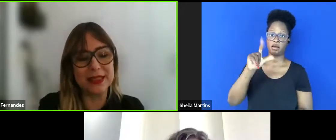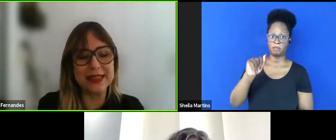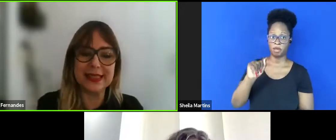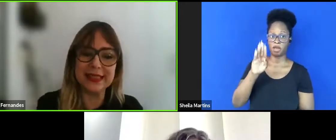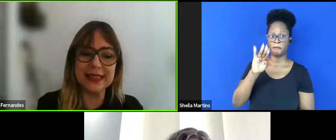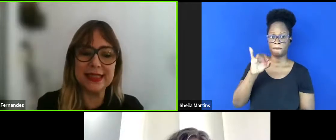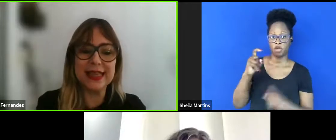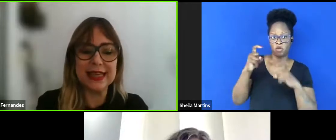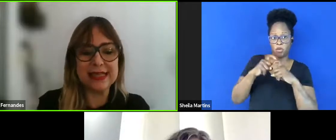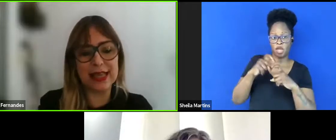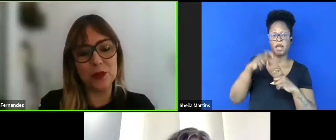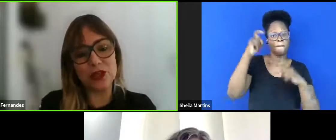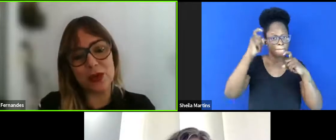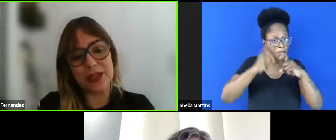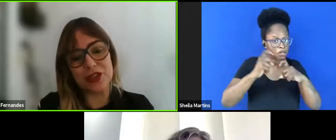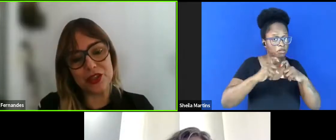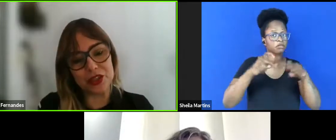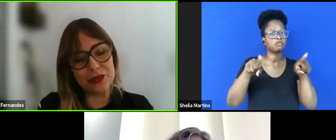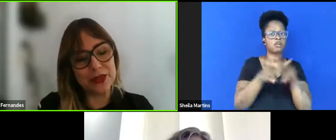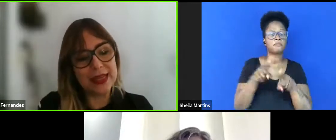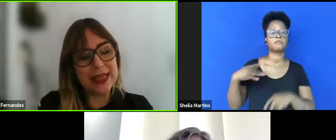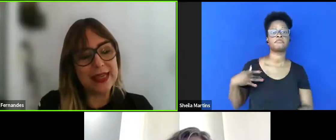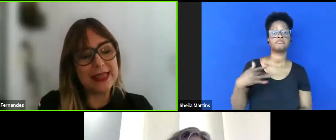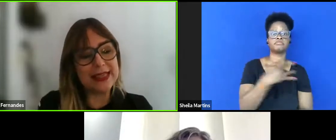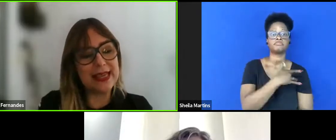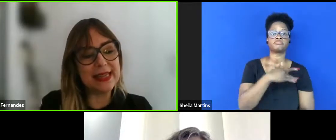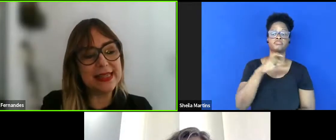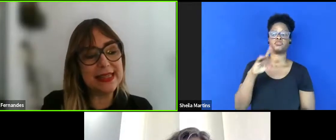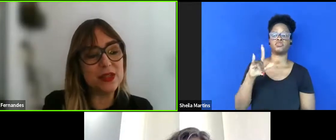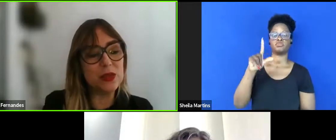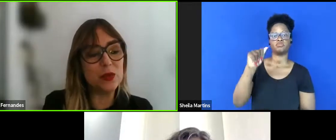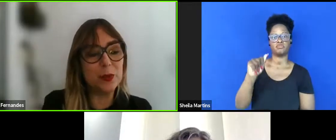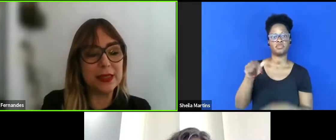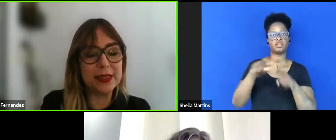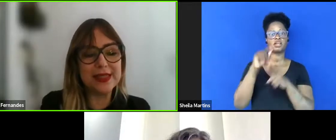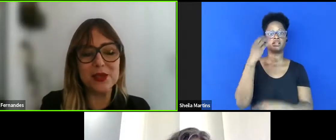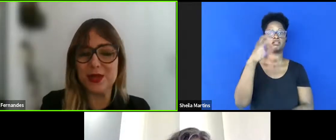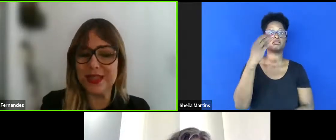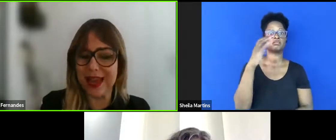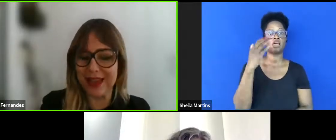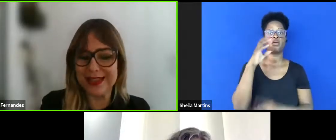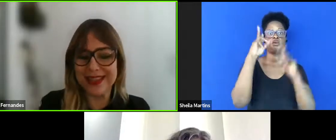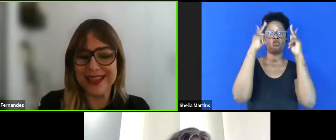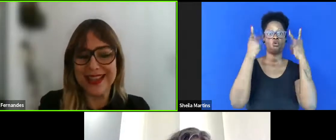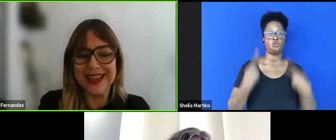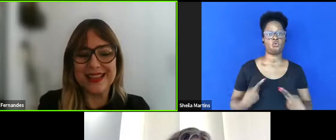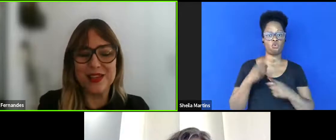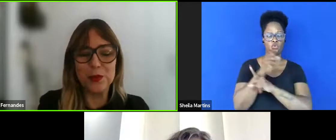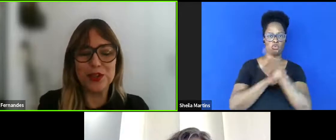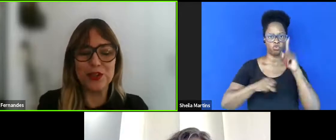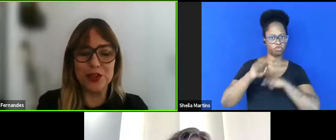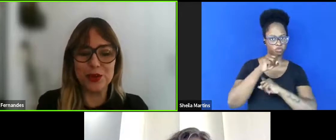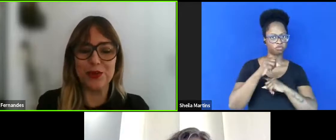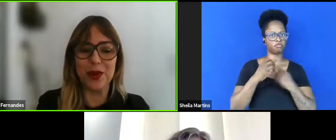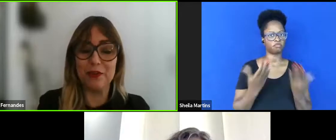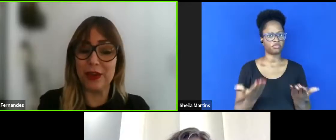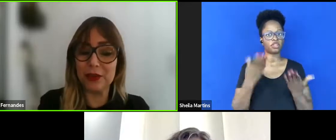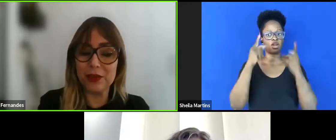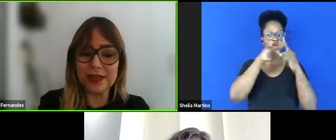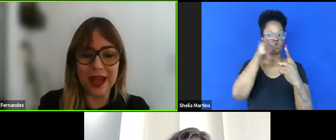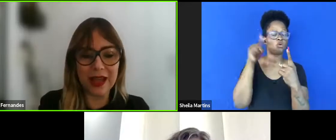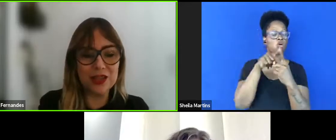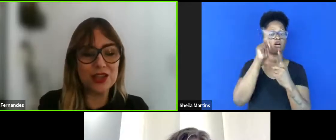Biomedicina, Medicina, Saúde Coletiva e Ciências Humanas e Sociais. Seu objetivo